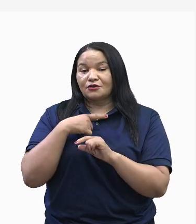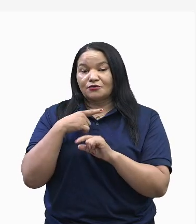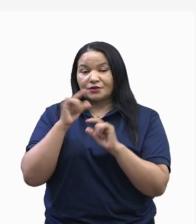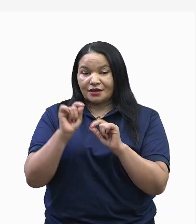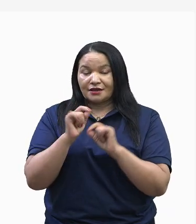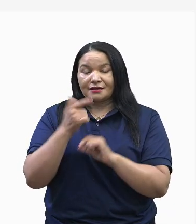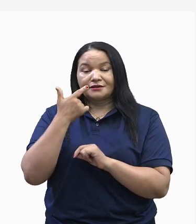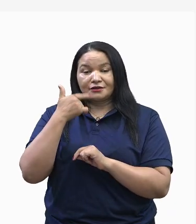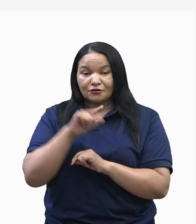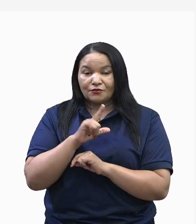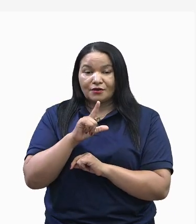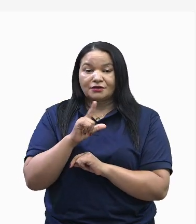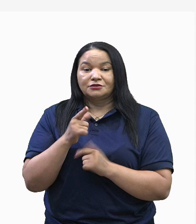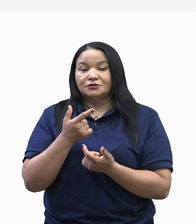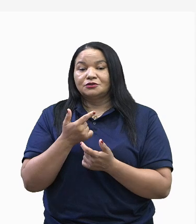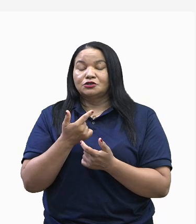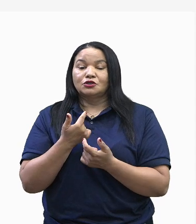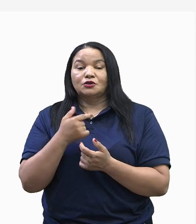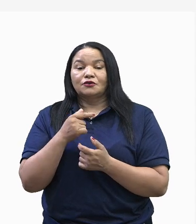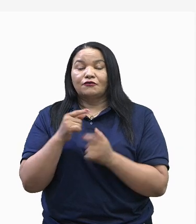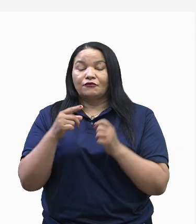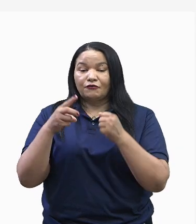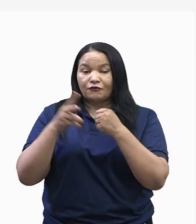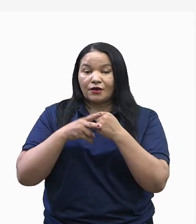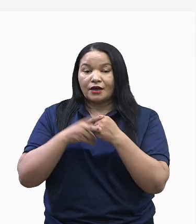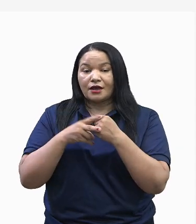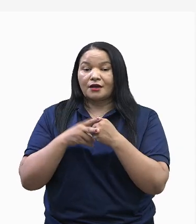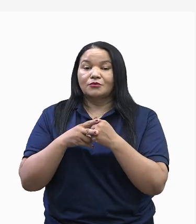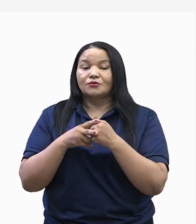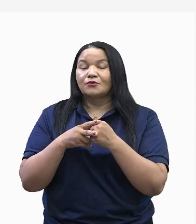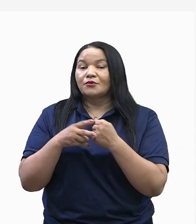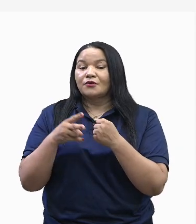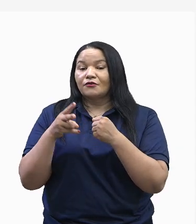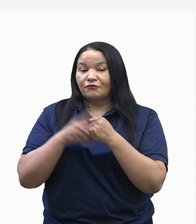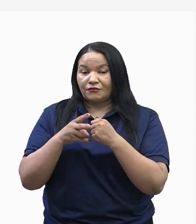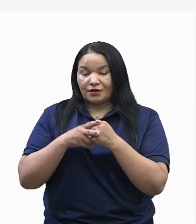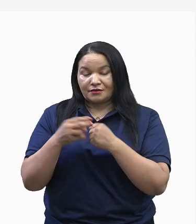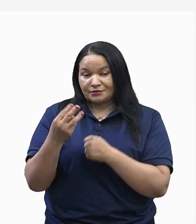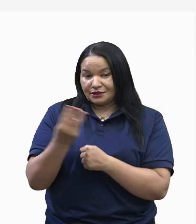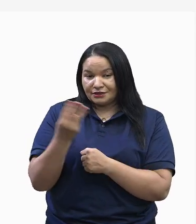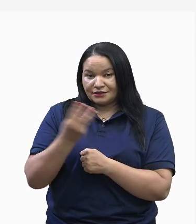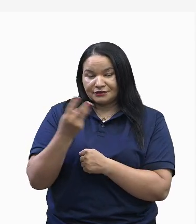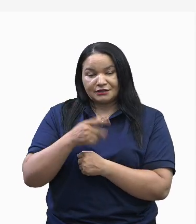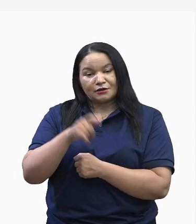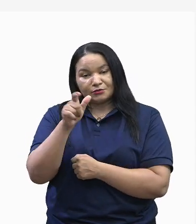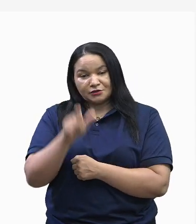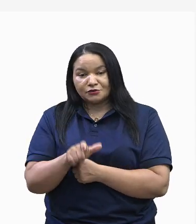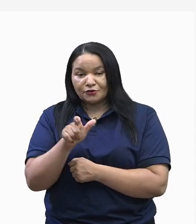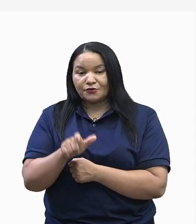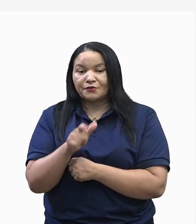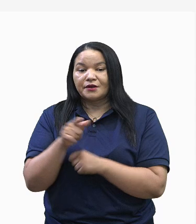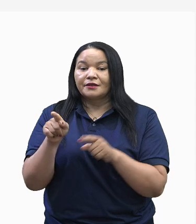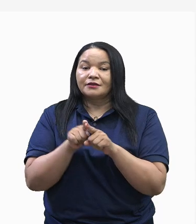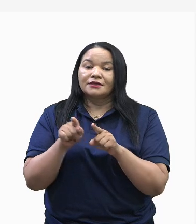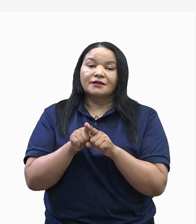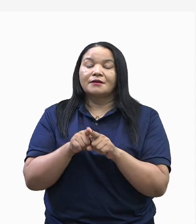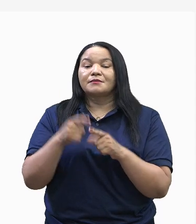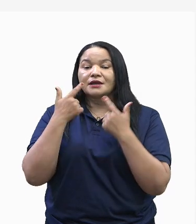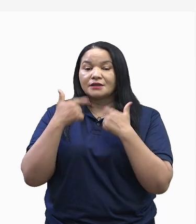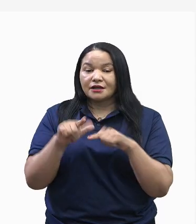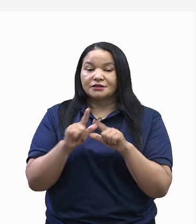linguagem mais impessoal, os verbos, né, são materializados na terceira pessoa, uma